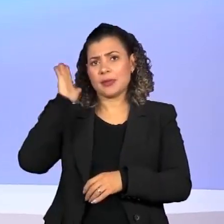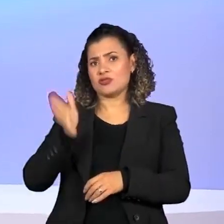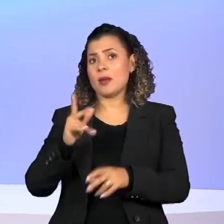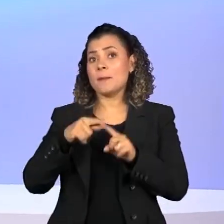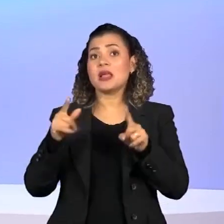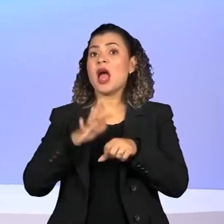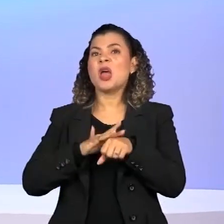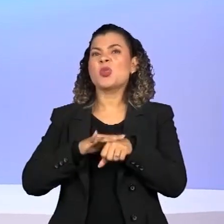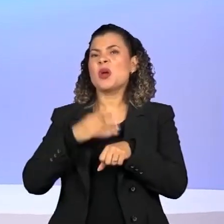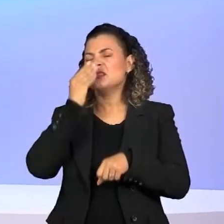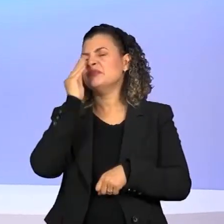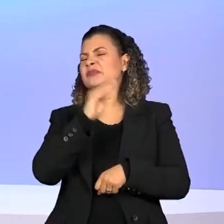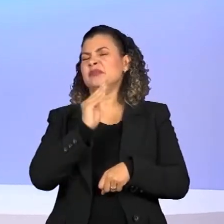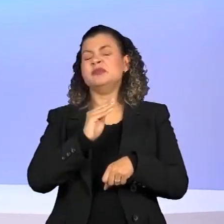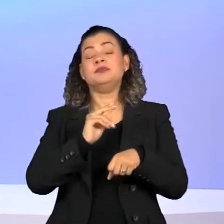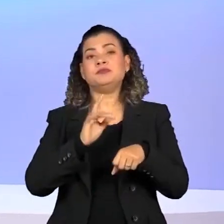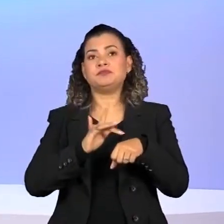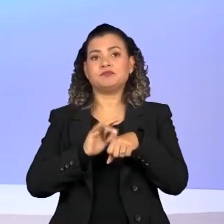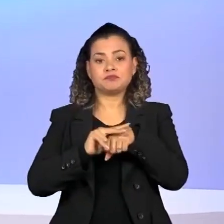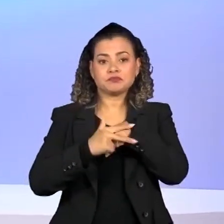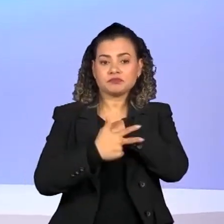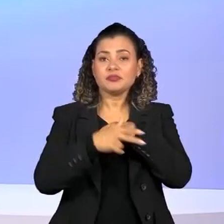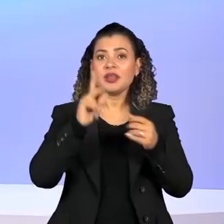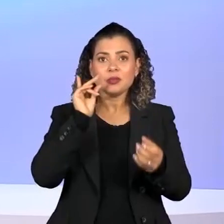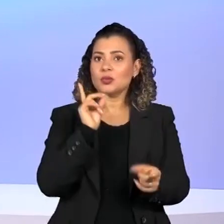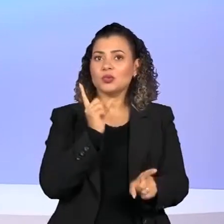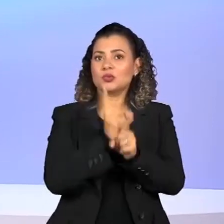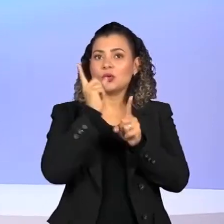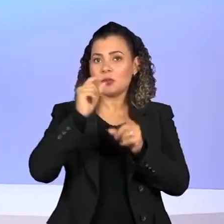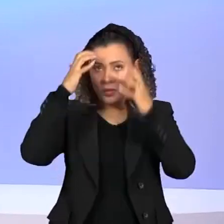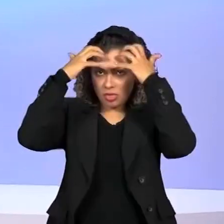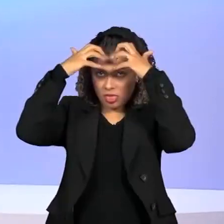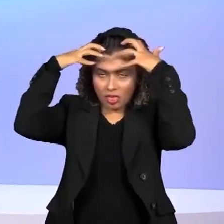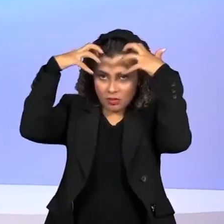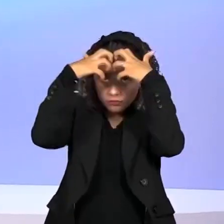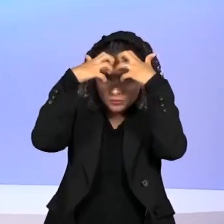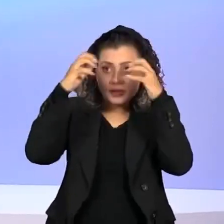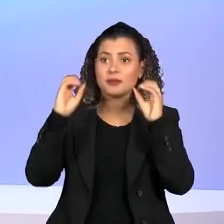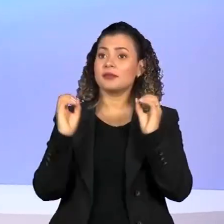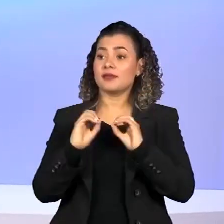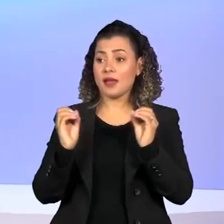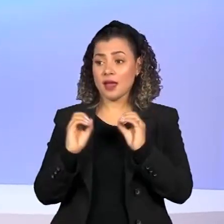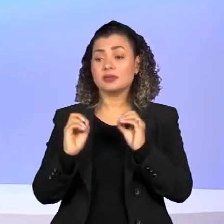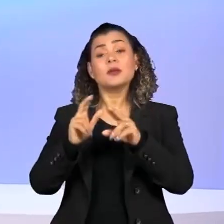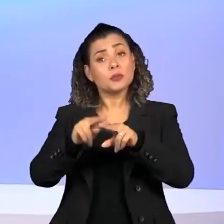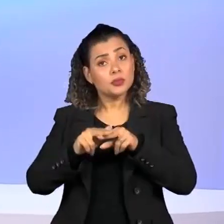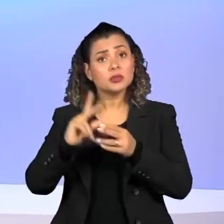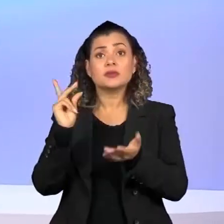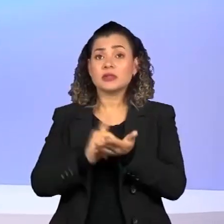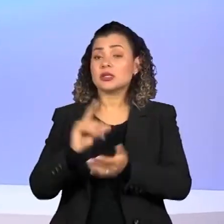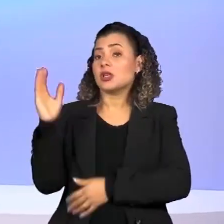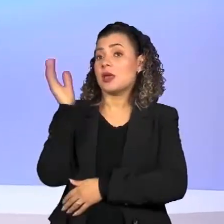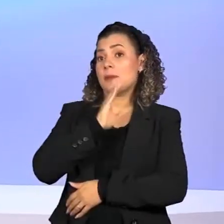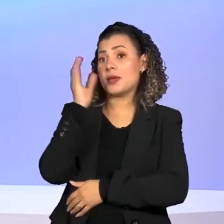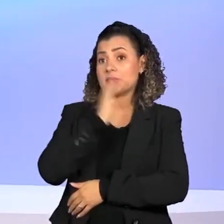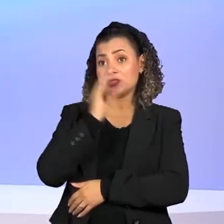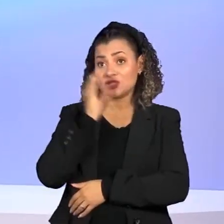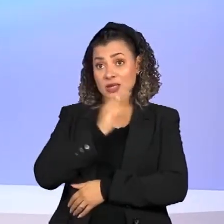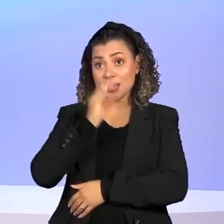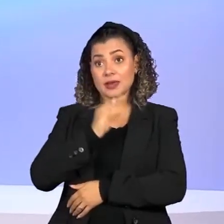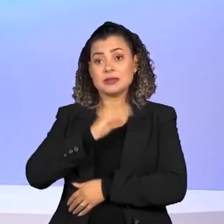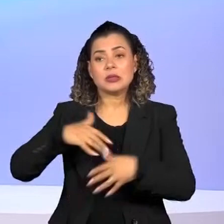considerado uma doença negligenciada a gente não descobriu antes da relação com a microcefalia Então eu queria saber se essas duas emergências sanitárias